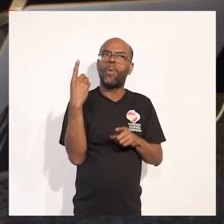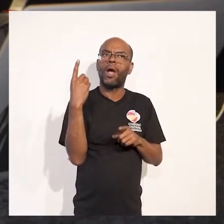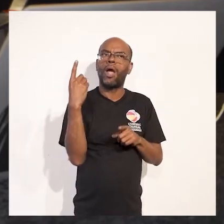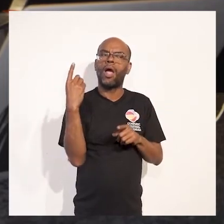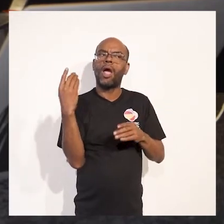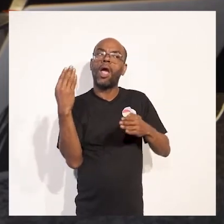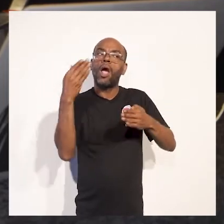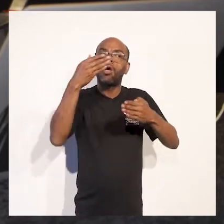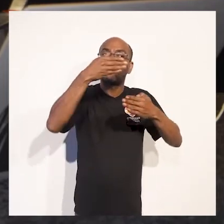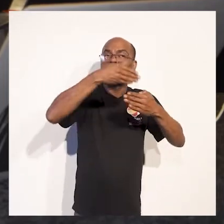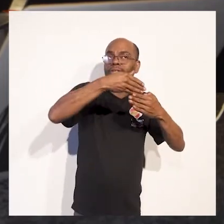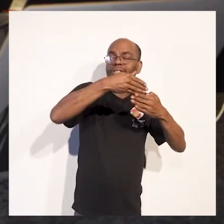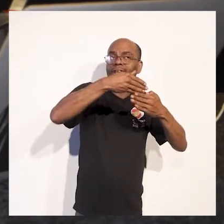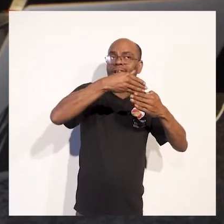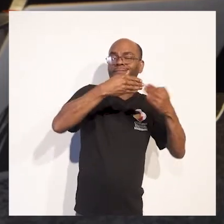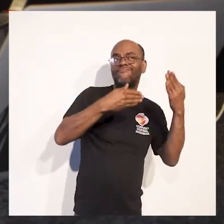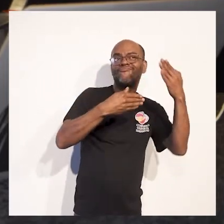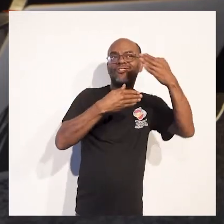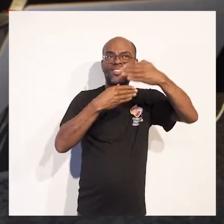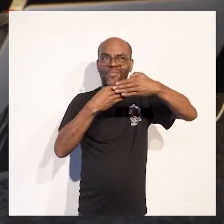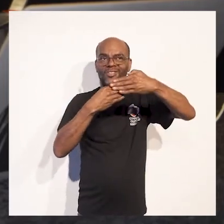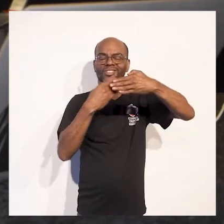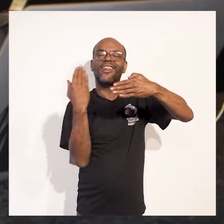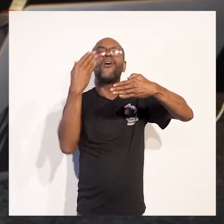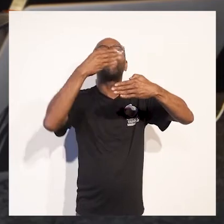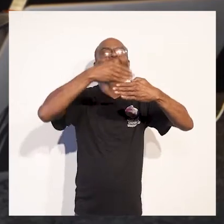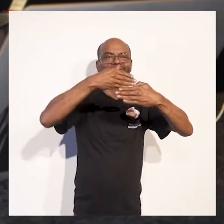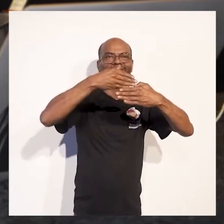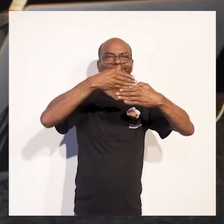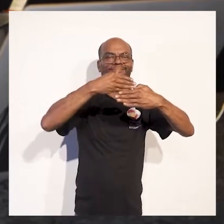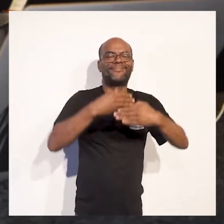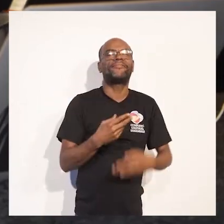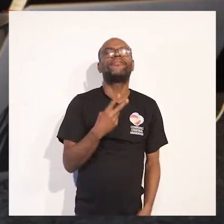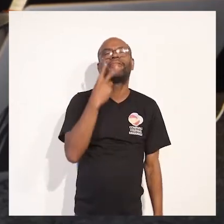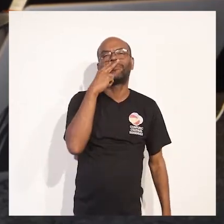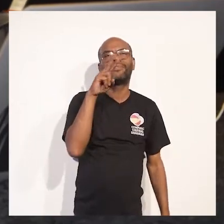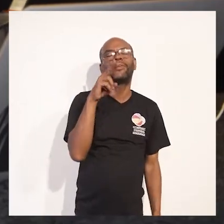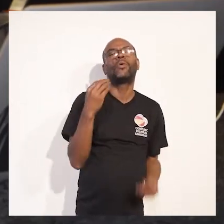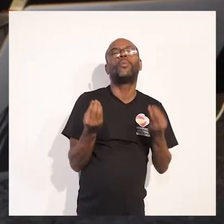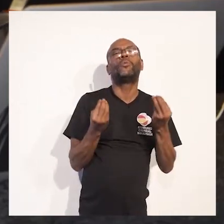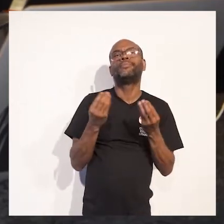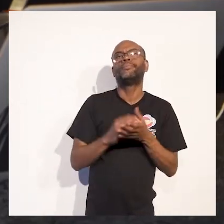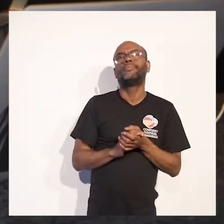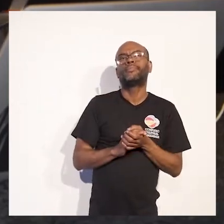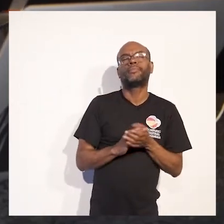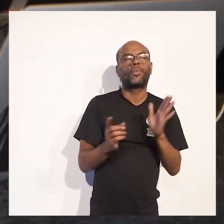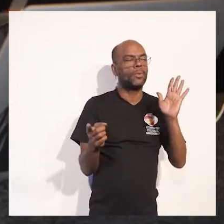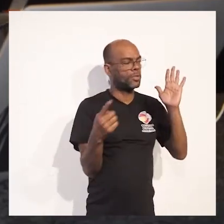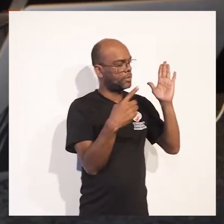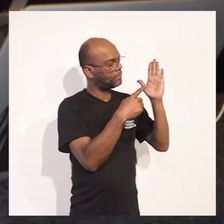influencia diretamente na outra. Vamos ver como é que isso se dá? Vou mostrar para vocês através de outro